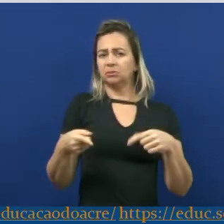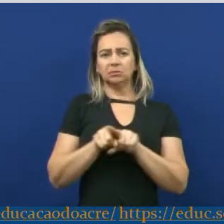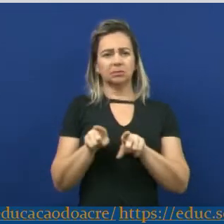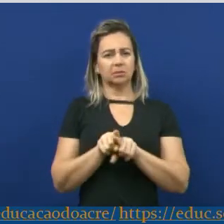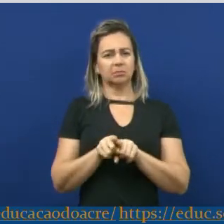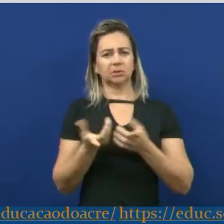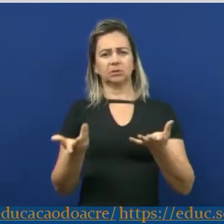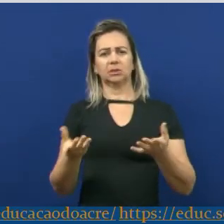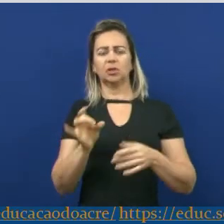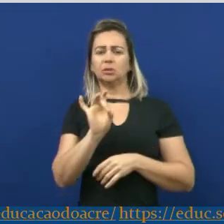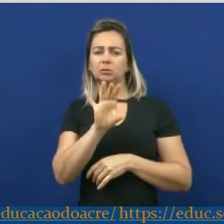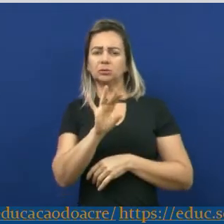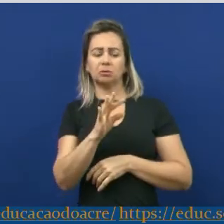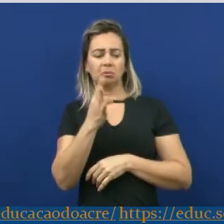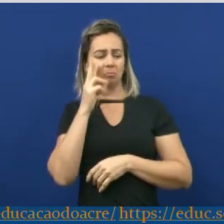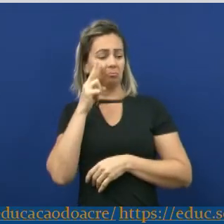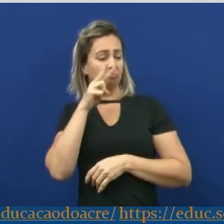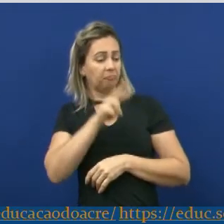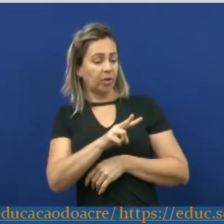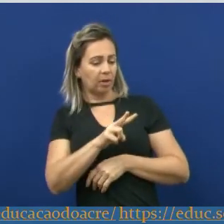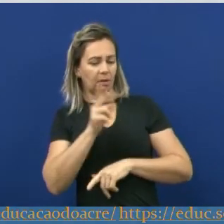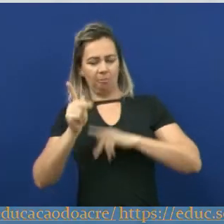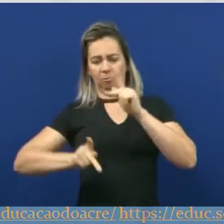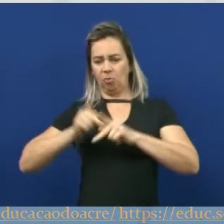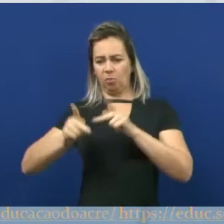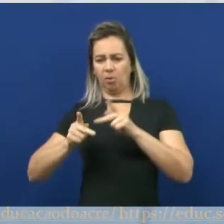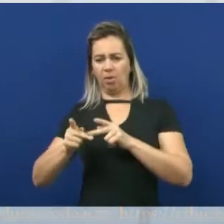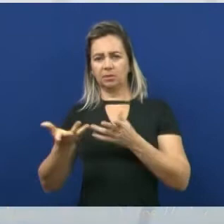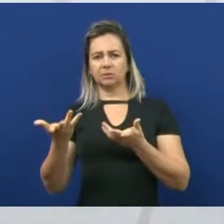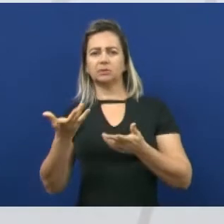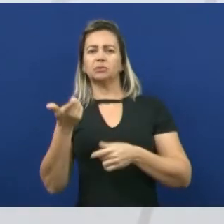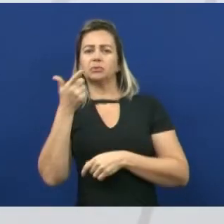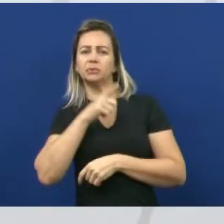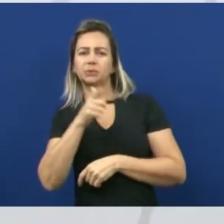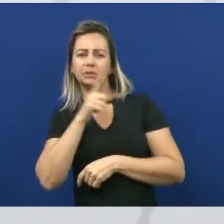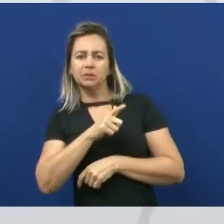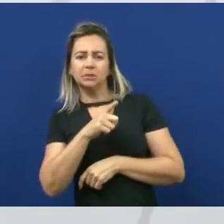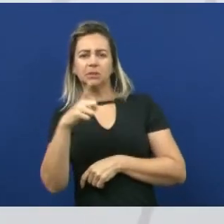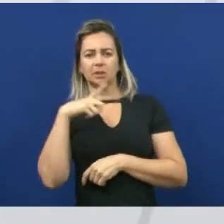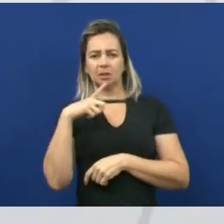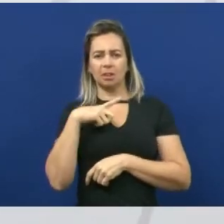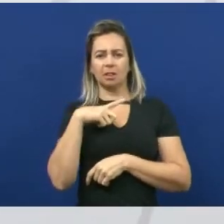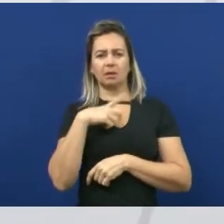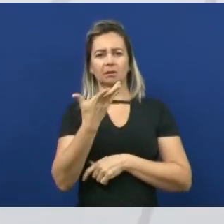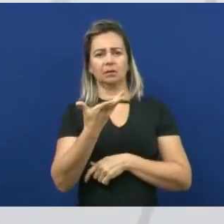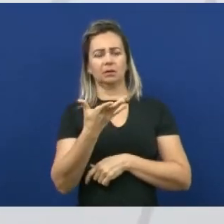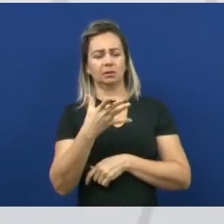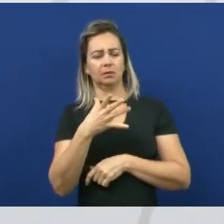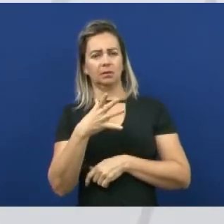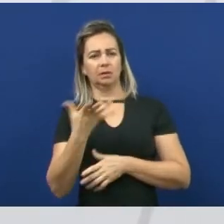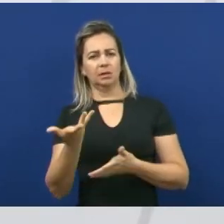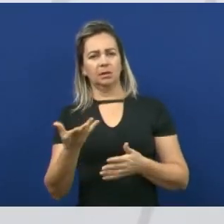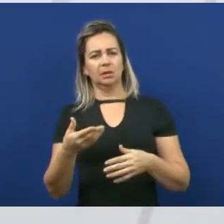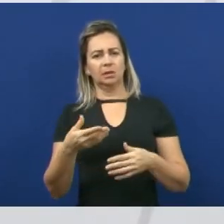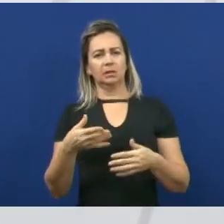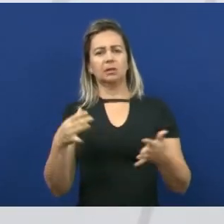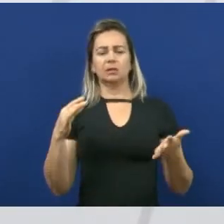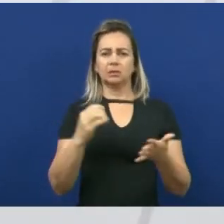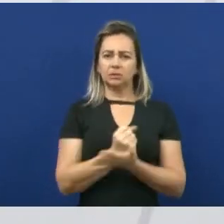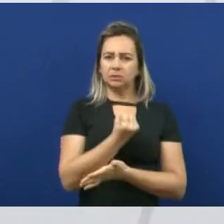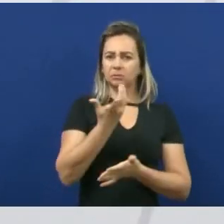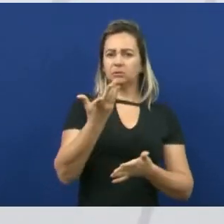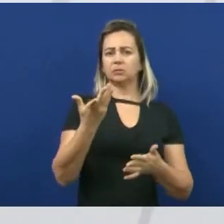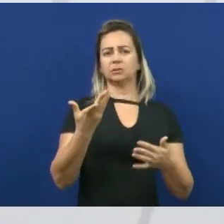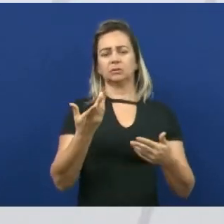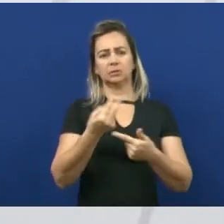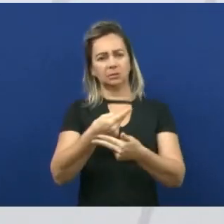a satisfazer um determinado mercado, a vender. Portanto, a arte, ela, na